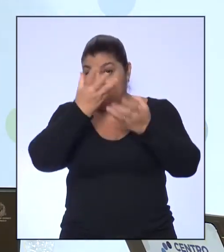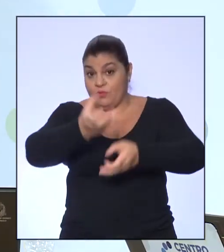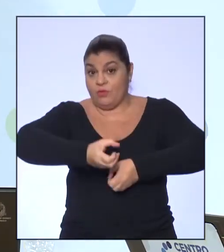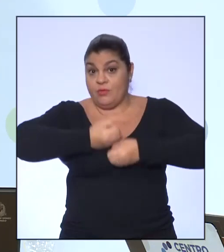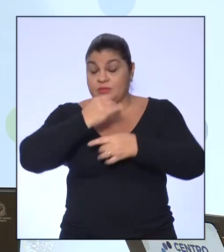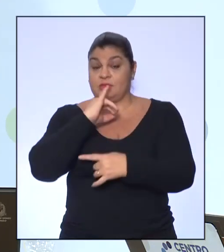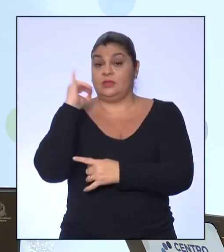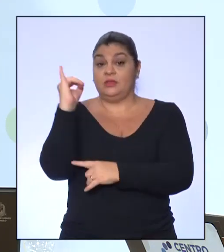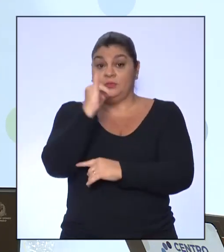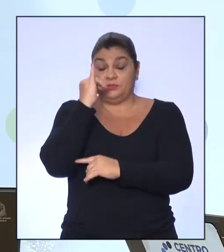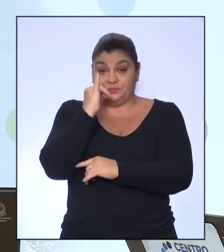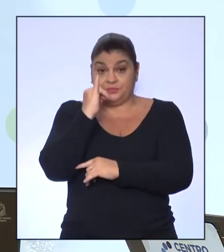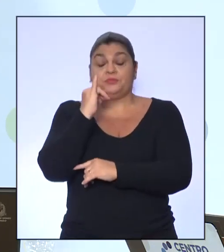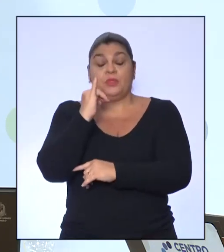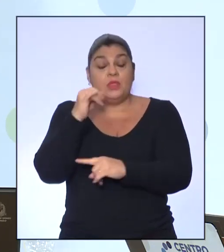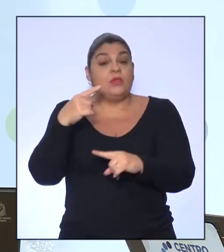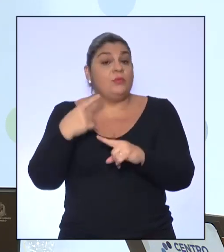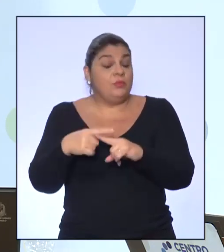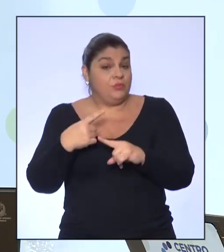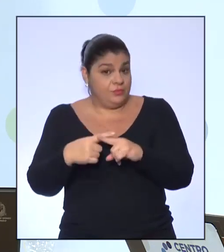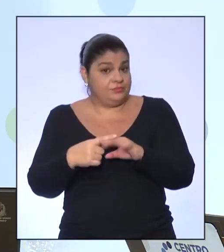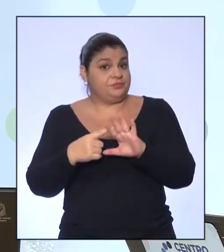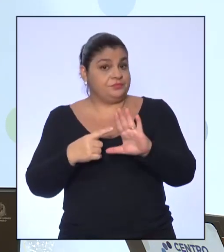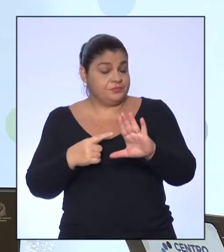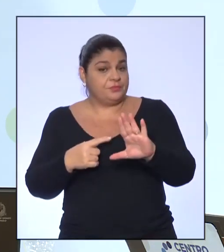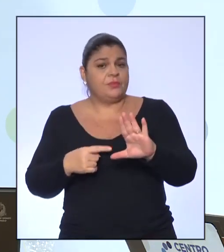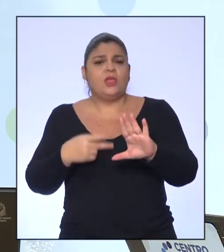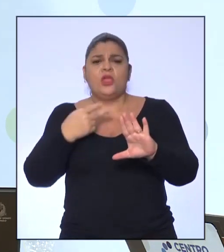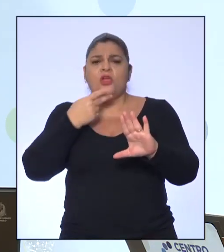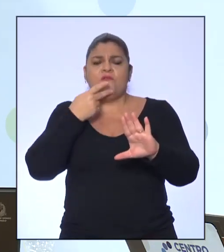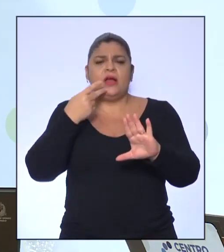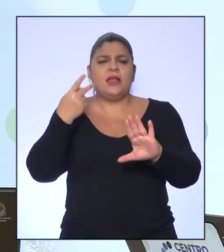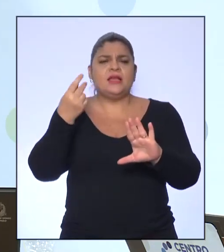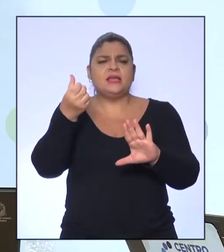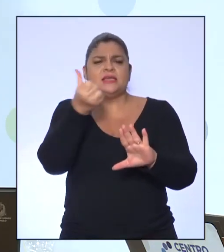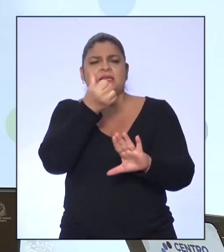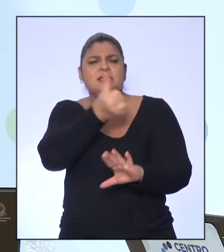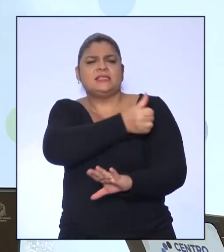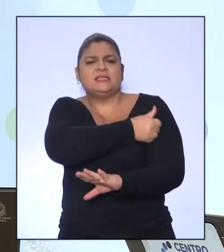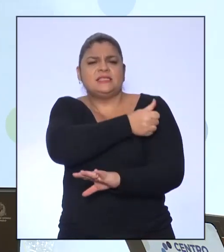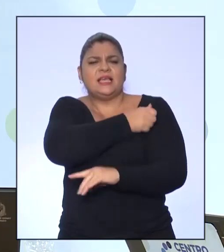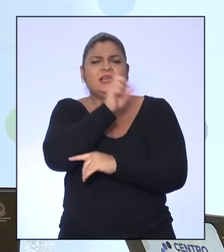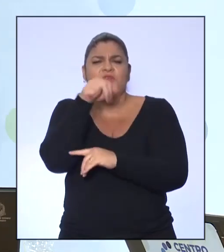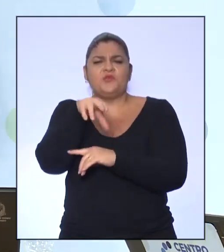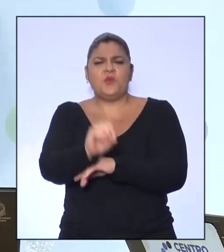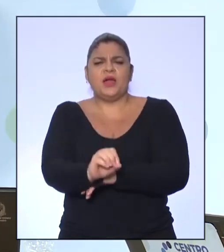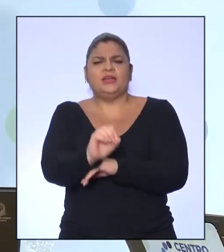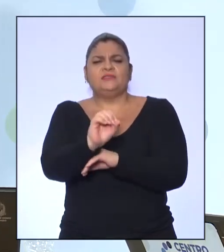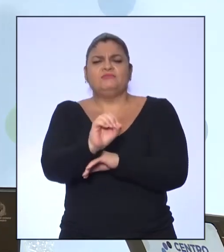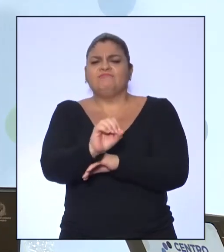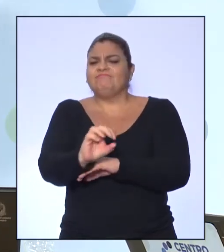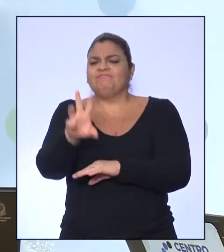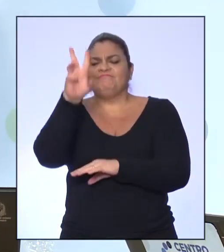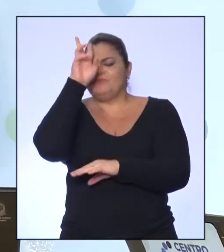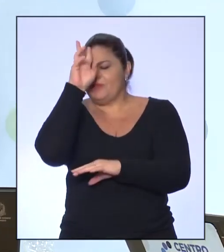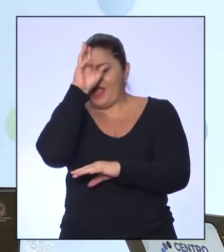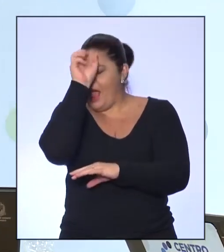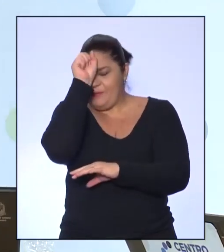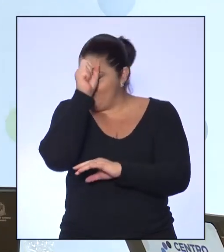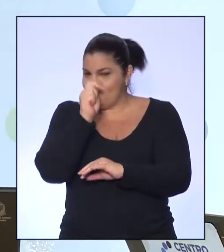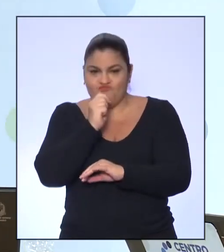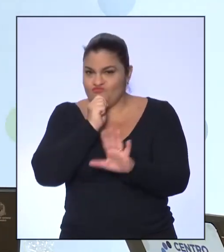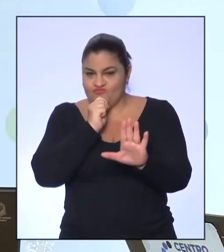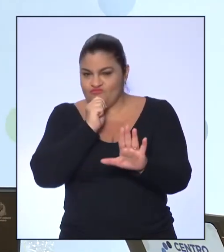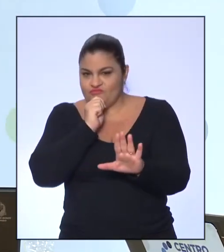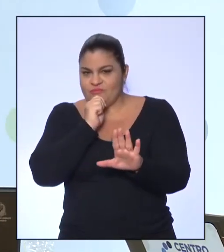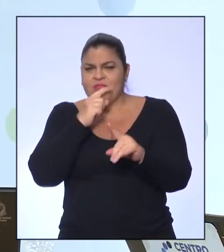informações importantes, porque assim, eu falei que sexto ano não lembra muito bem assim, não lembra, na verdade, assim, não aprendeu ainda. A gente ouviu